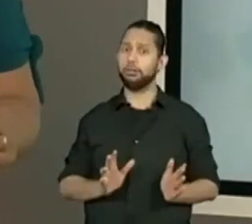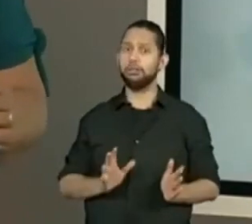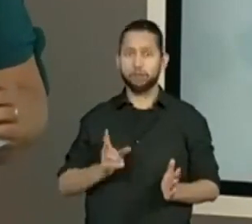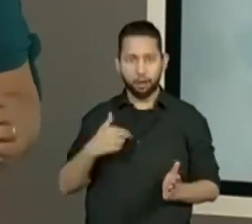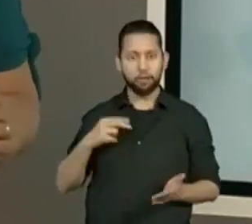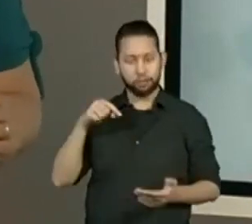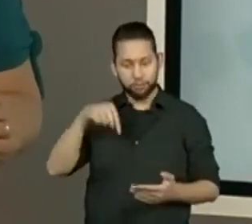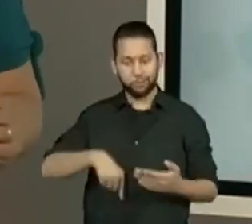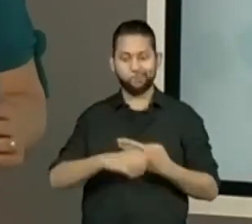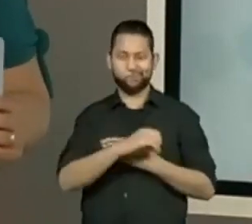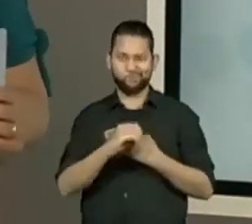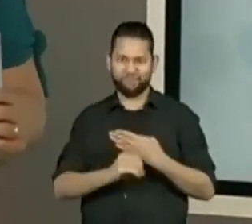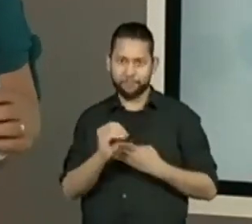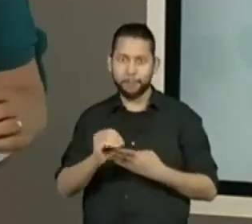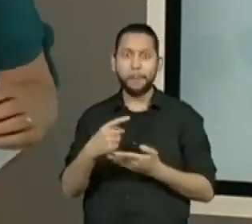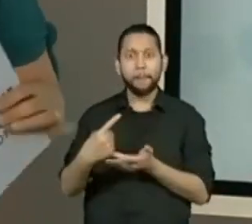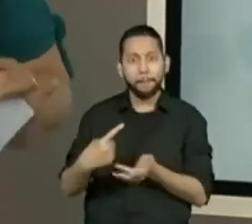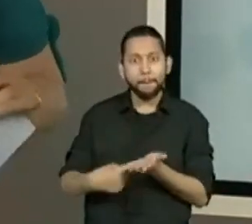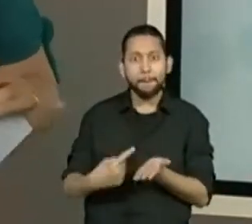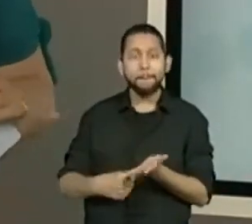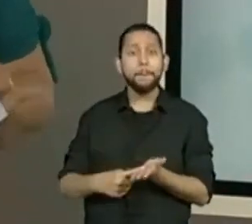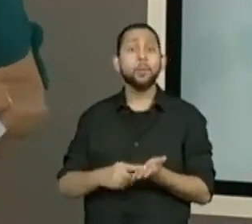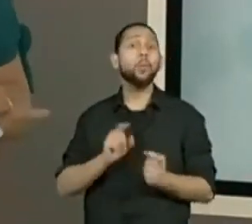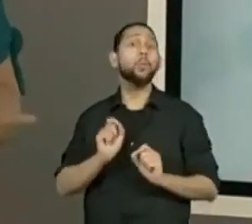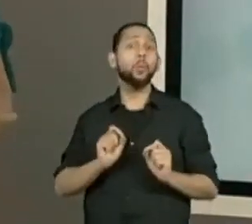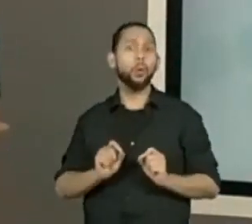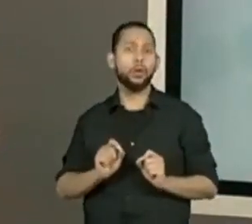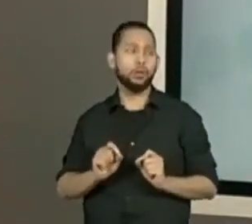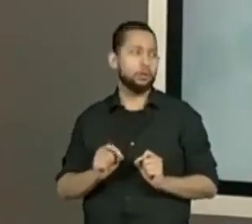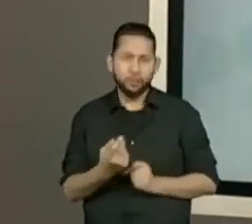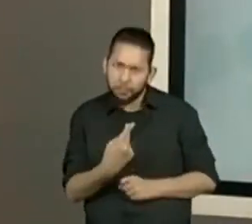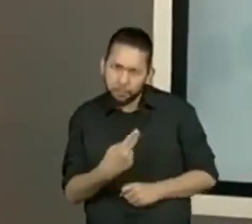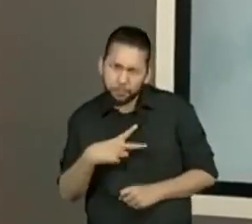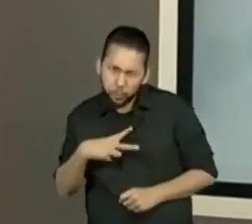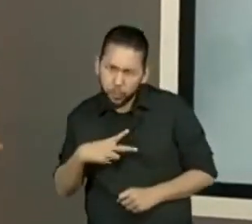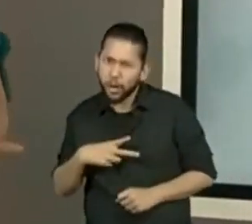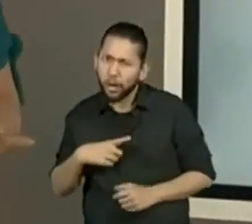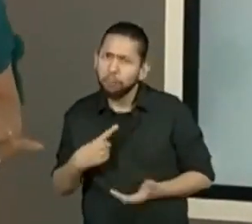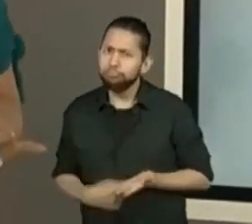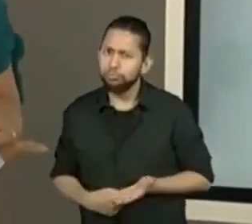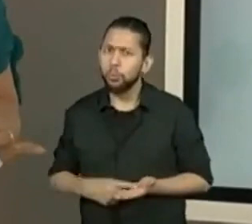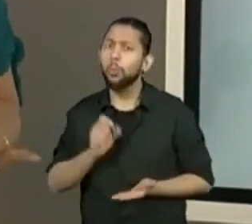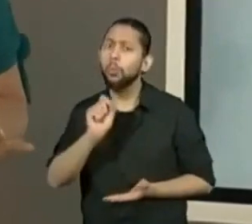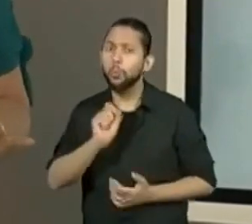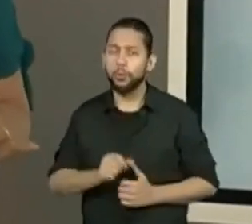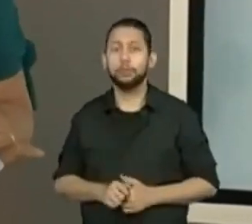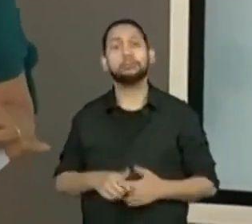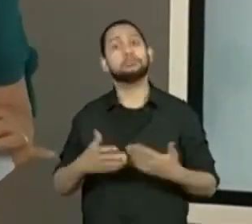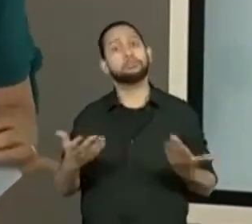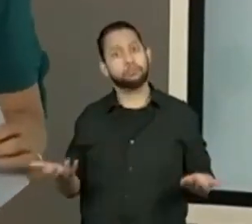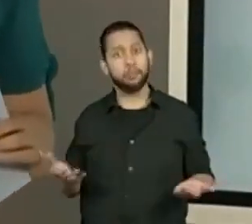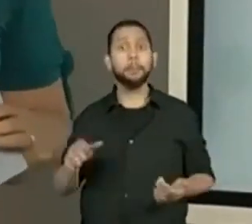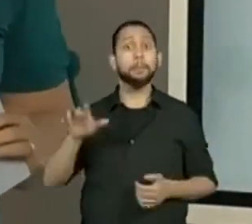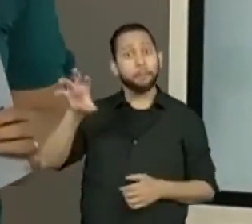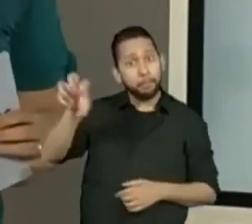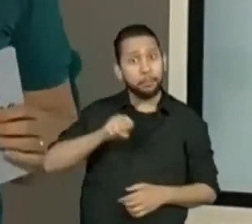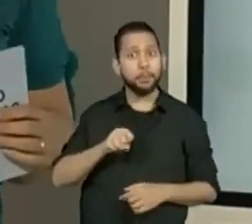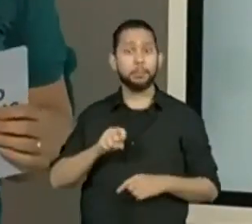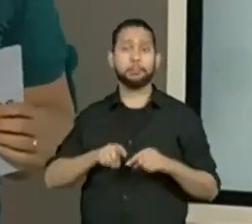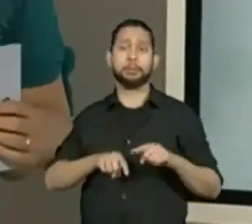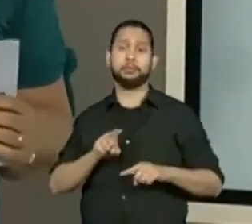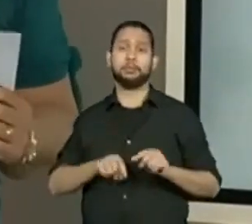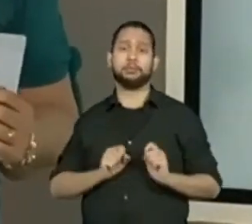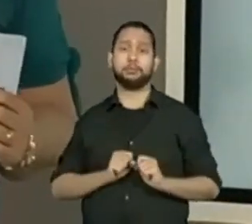as aulas do centro de mídias mas fica mais para nossa também Primeiro de tudo separe o material